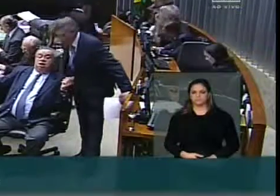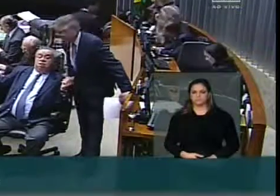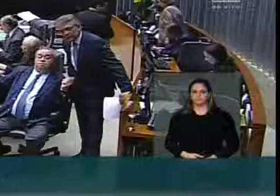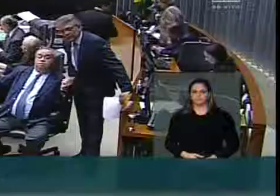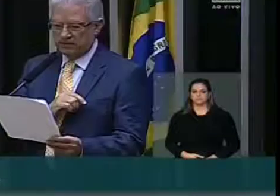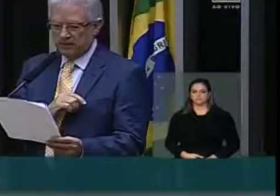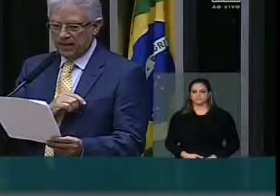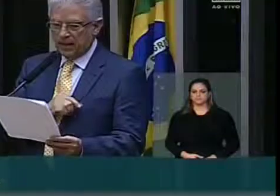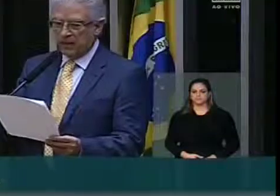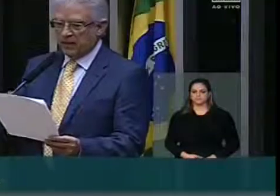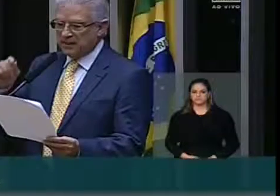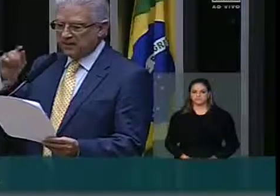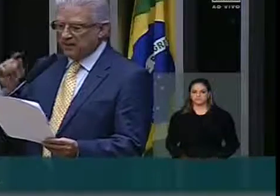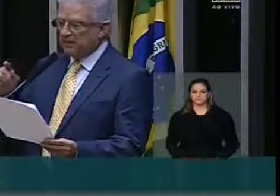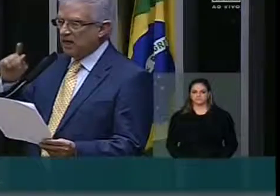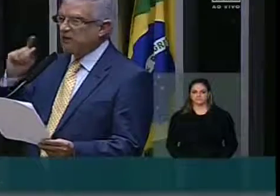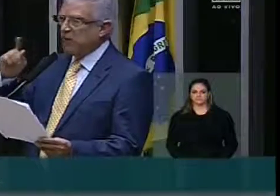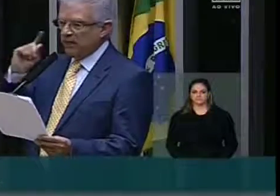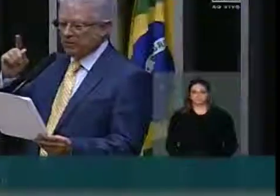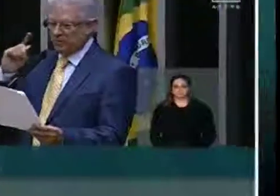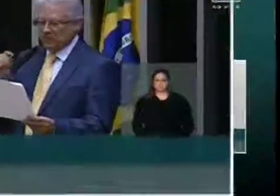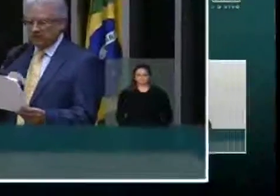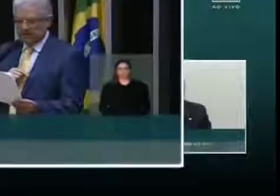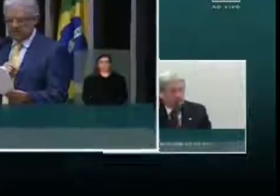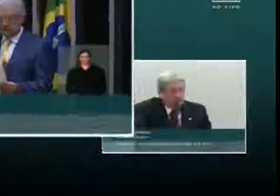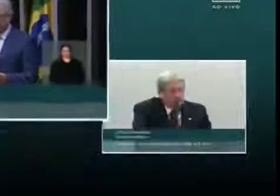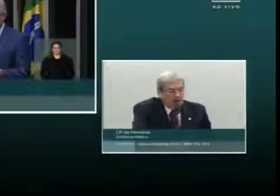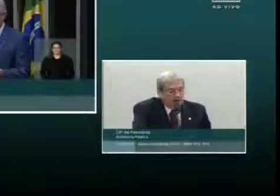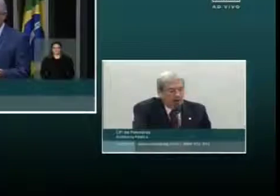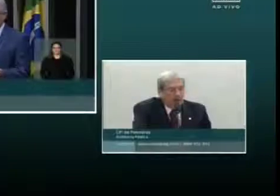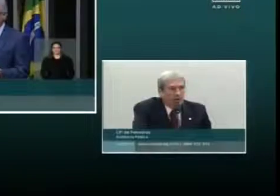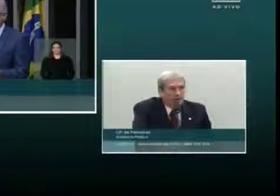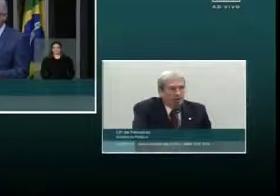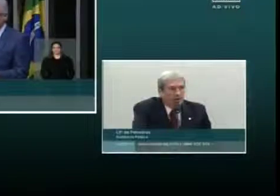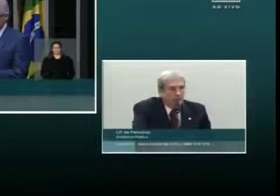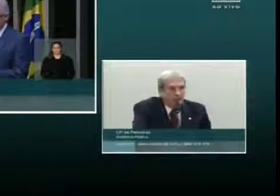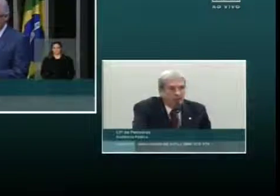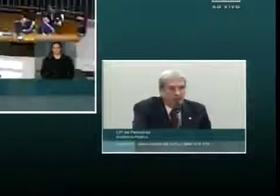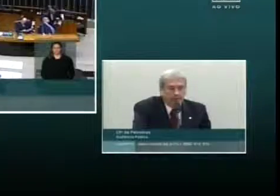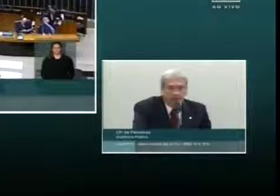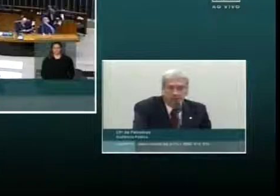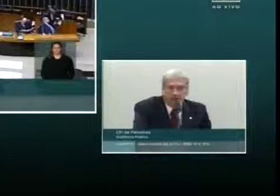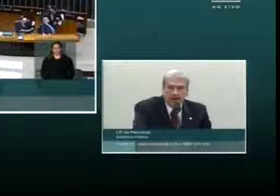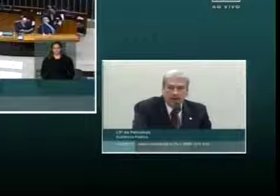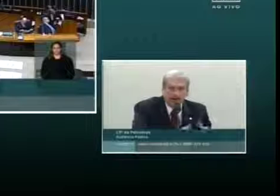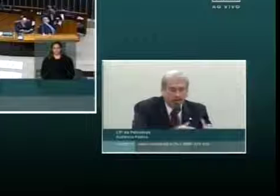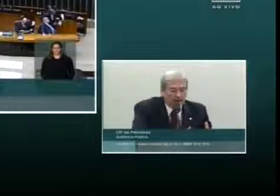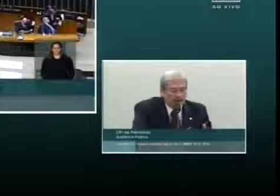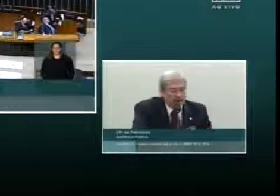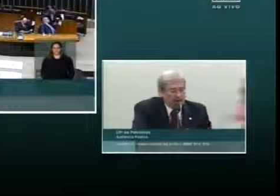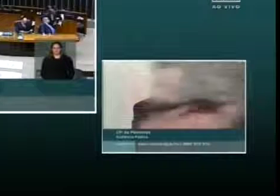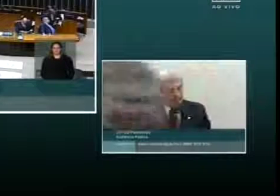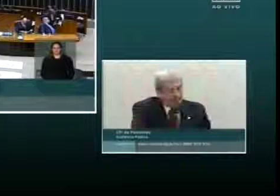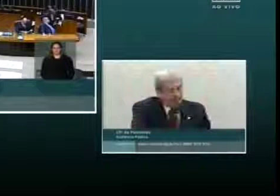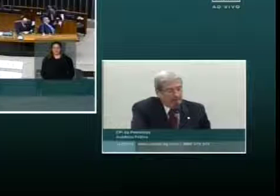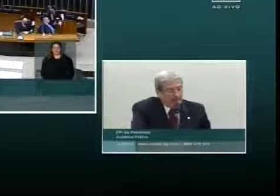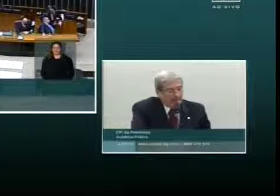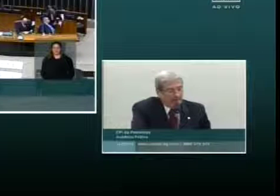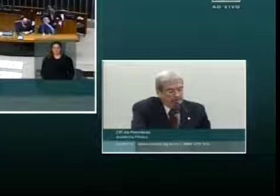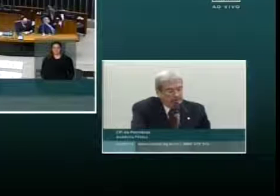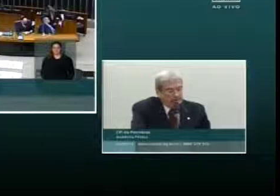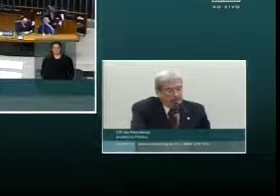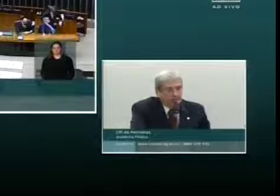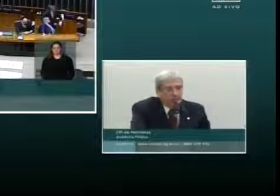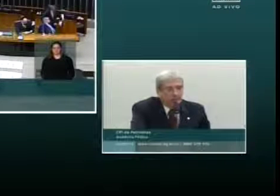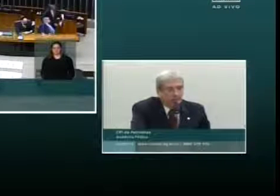da CPI da Petrobras. Quem vai dar os detalhes do depoimento que acontece neste momento é o repórter